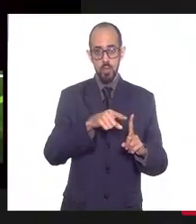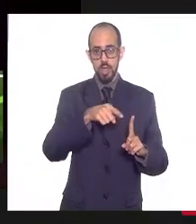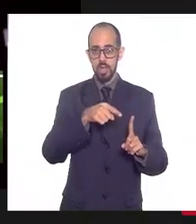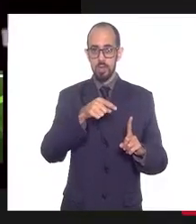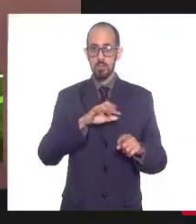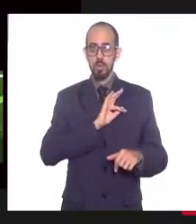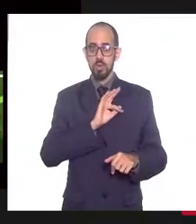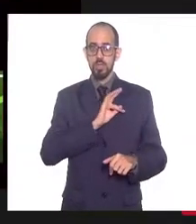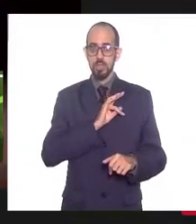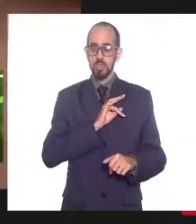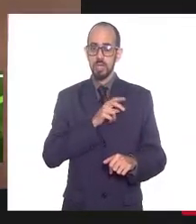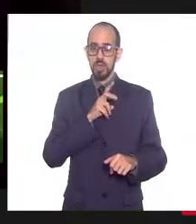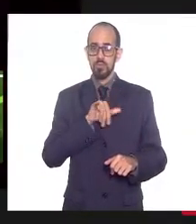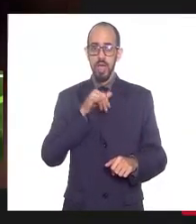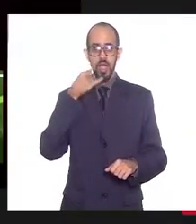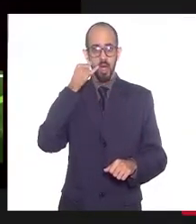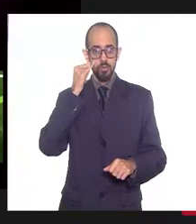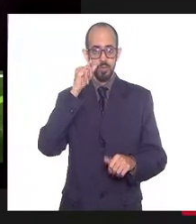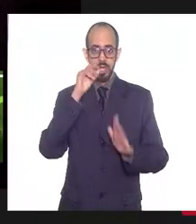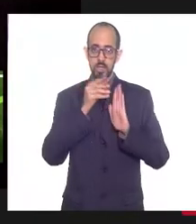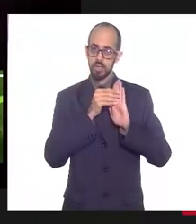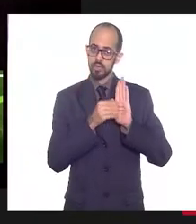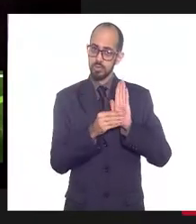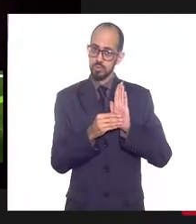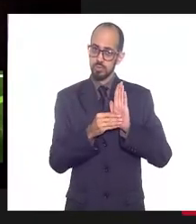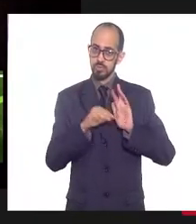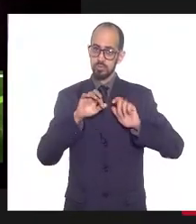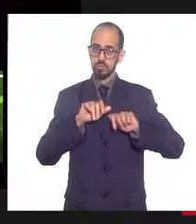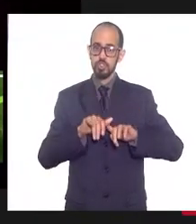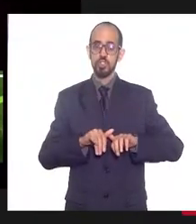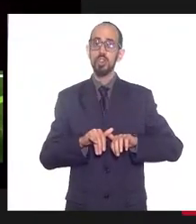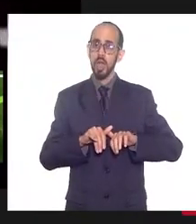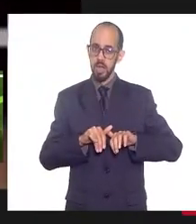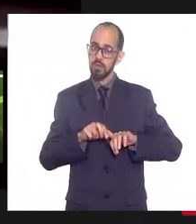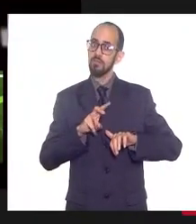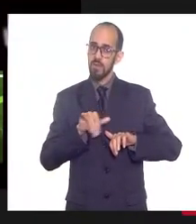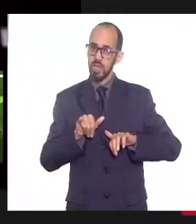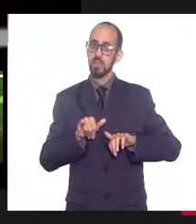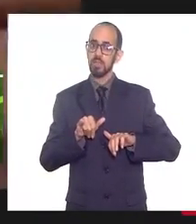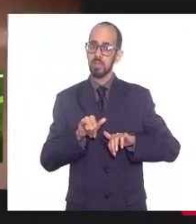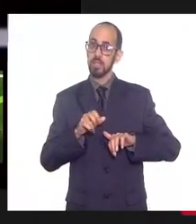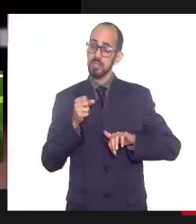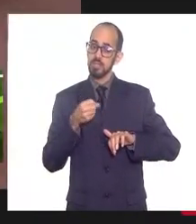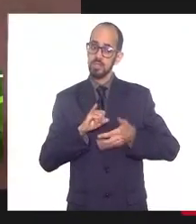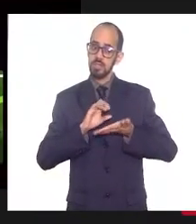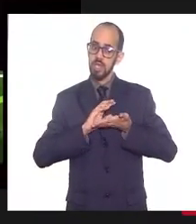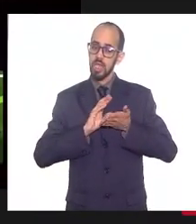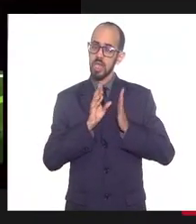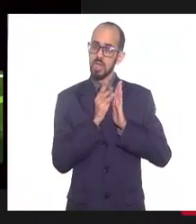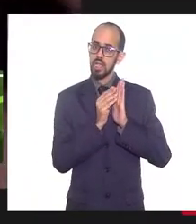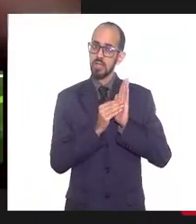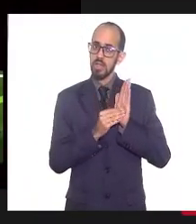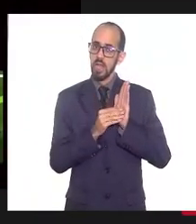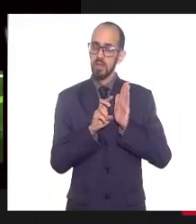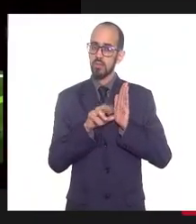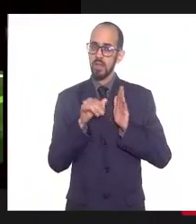para que isso não seja sequer registrado. Né? E se for registrado, ele tenta